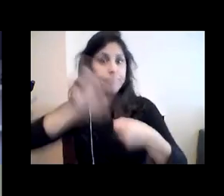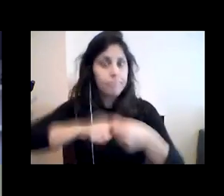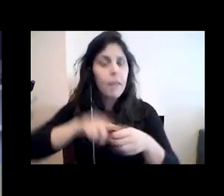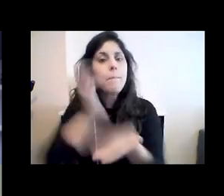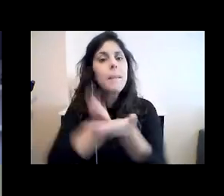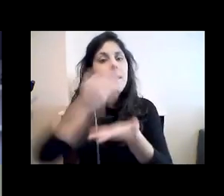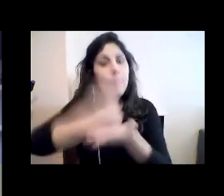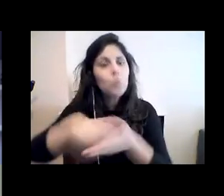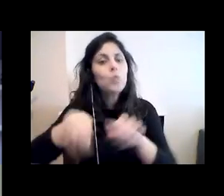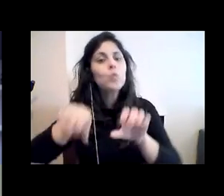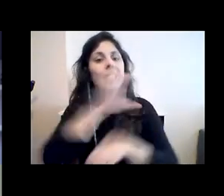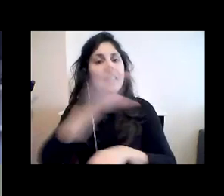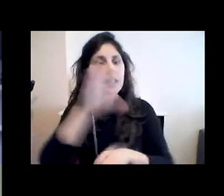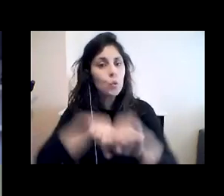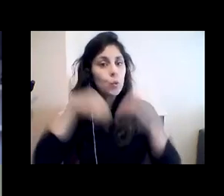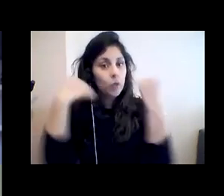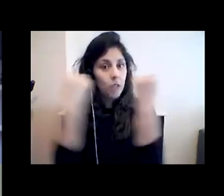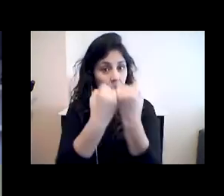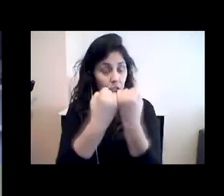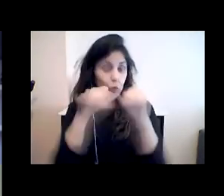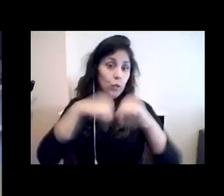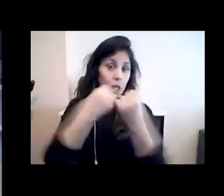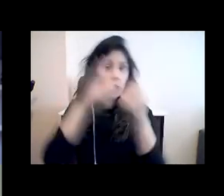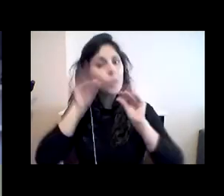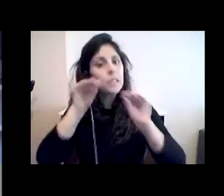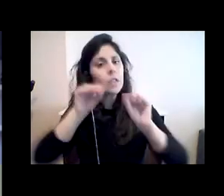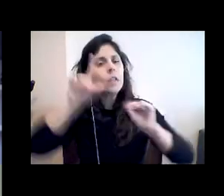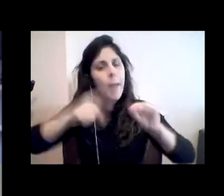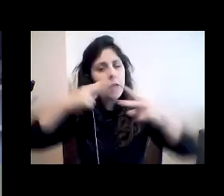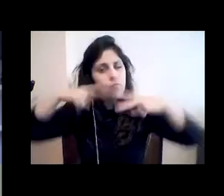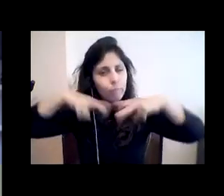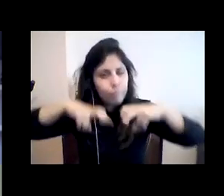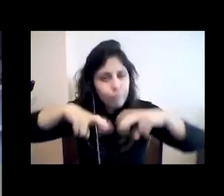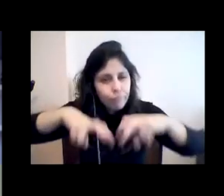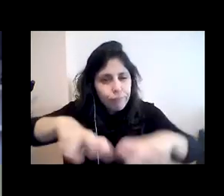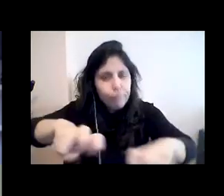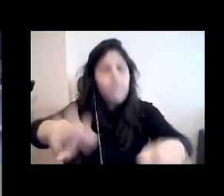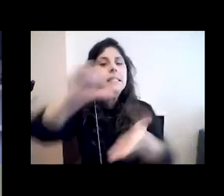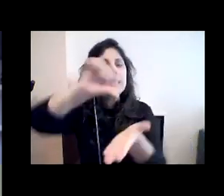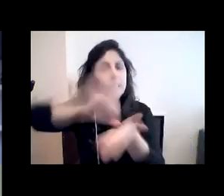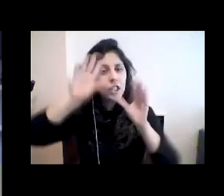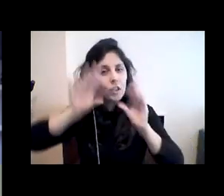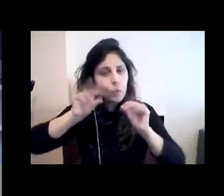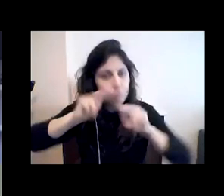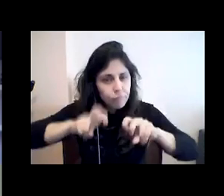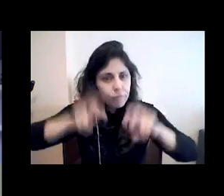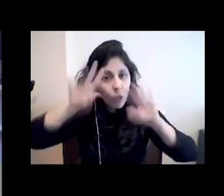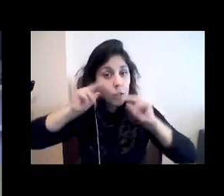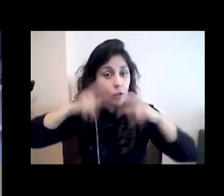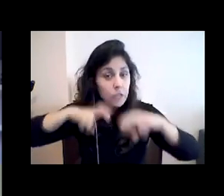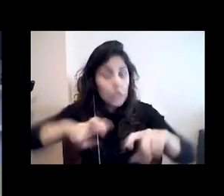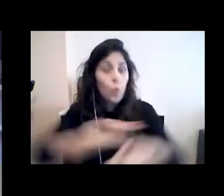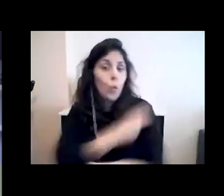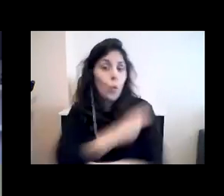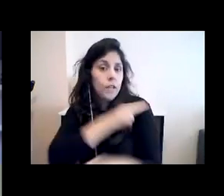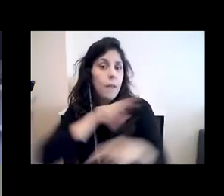Universidade, Sociais da Educação e investigadora do Centro de Investigação em Educação, do Instituto de Educação da Universidade do Minho.